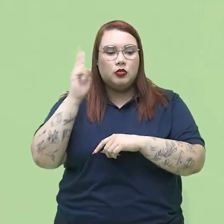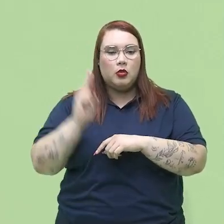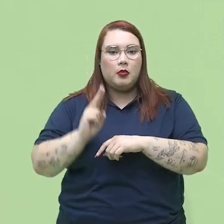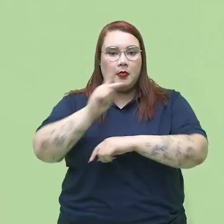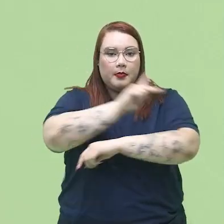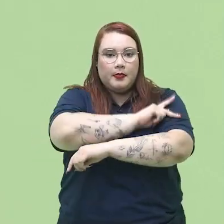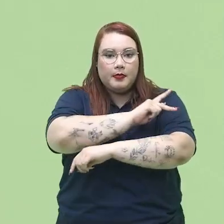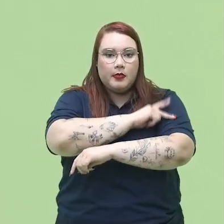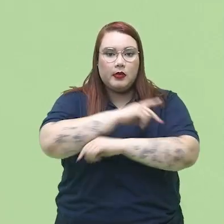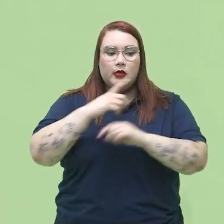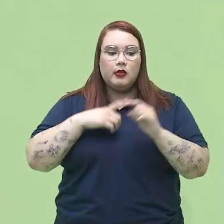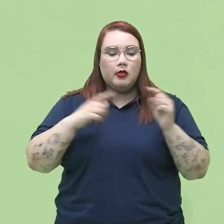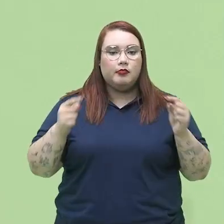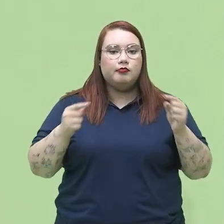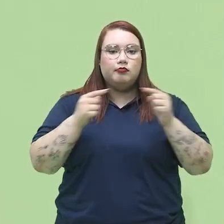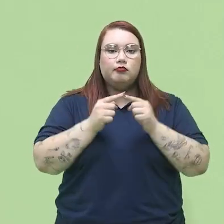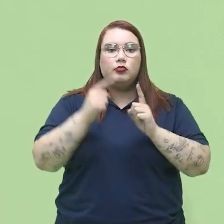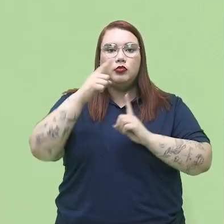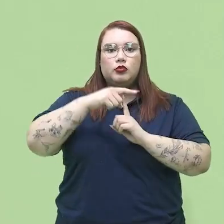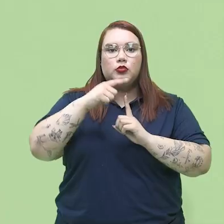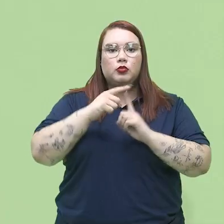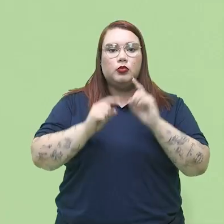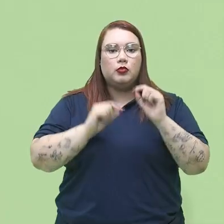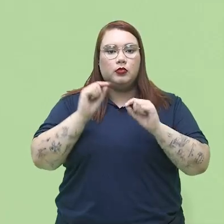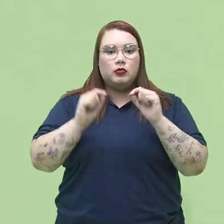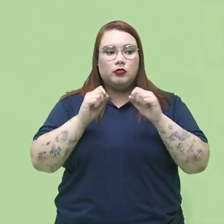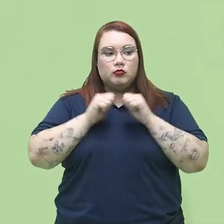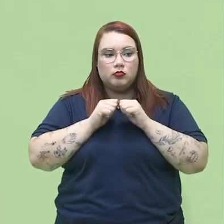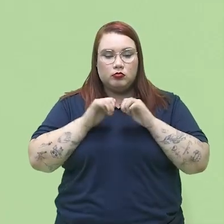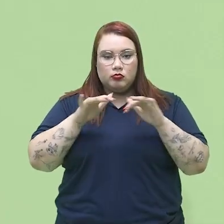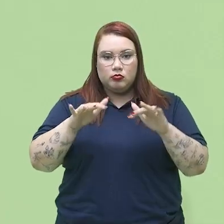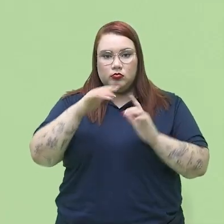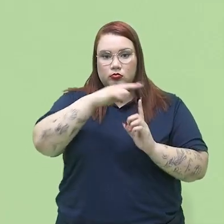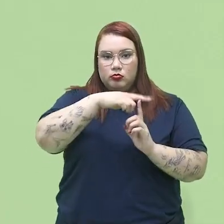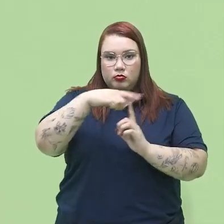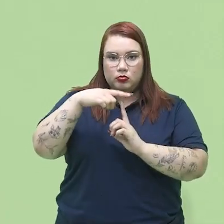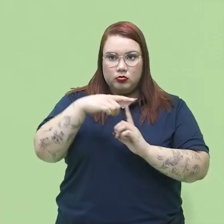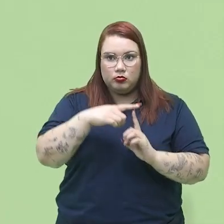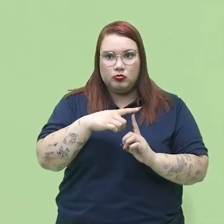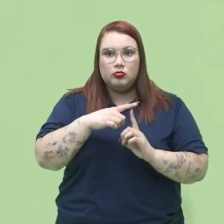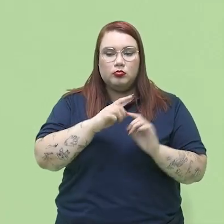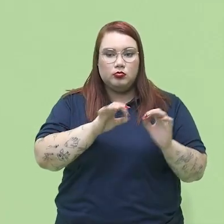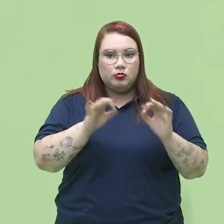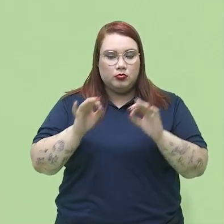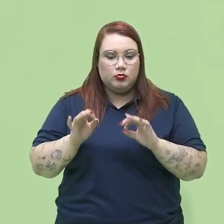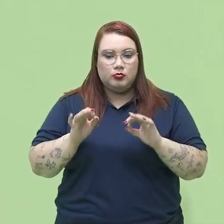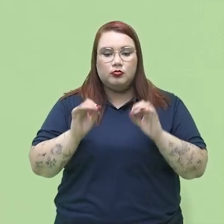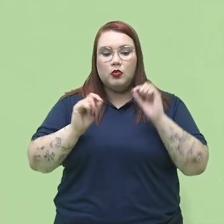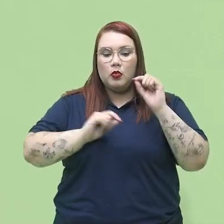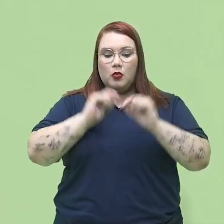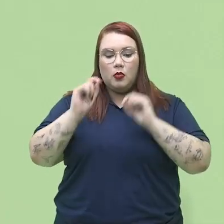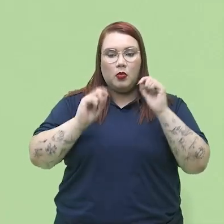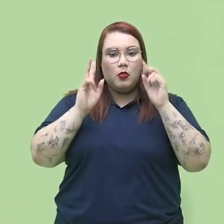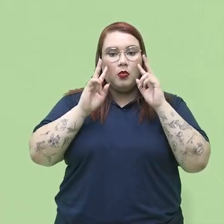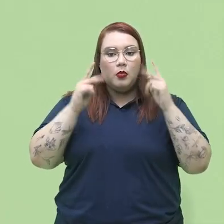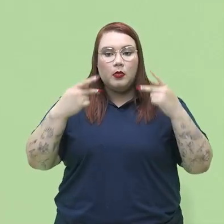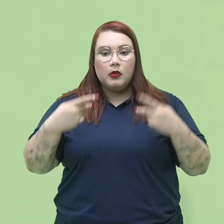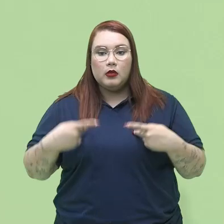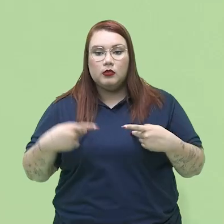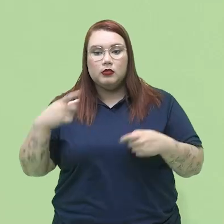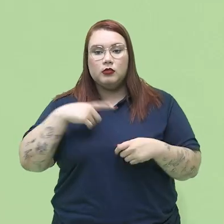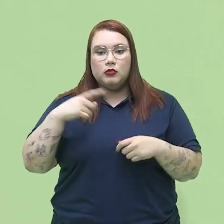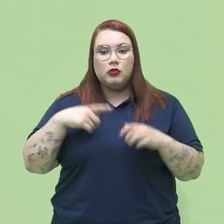estava baseado na seguinte forma, né, na proliferação das espécies, né, dos indivíduos, em que o homem ele